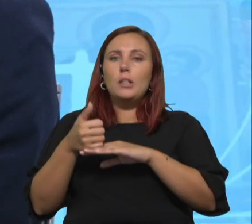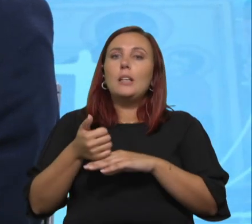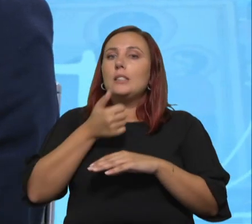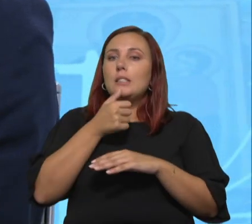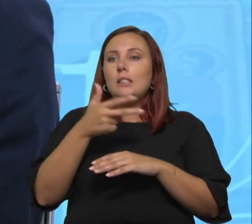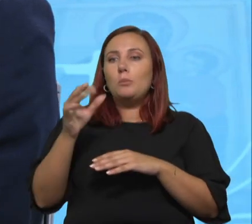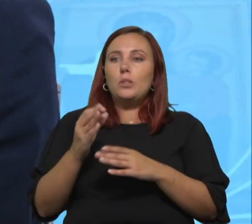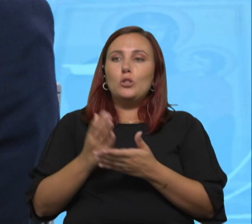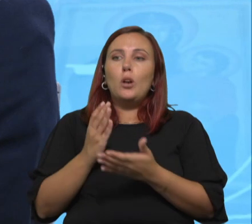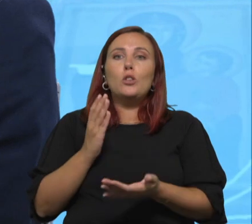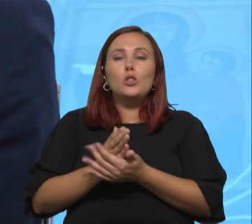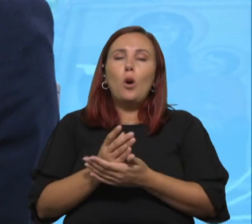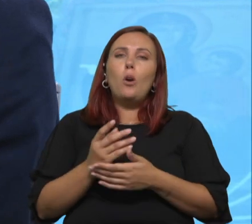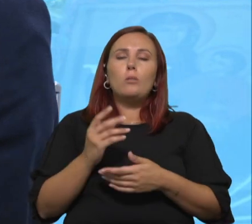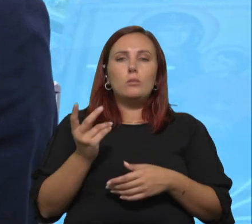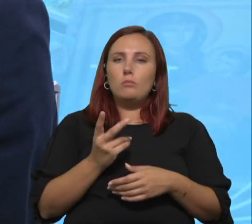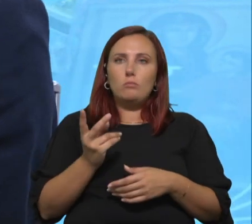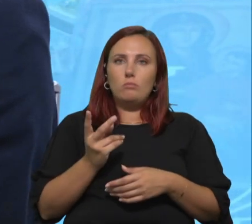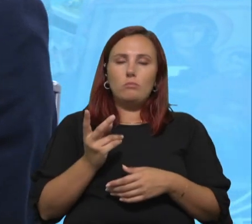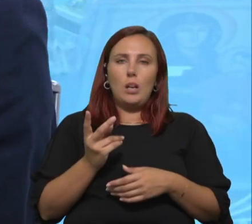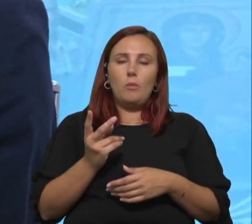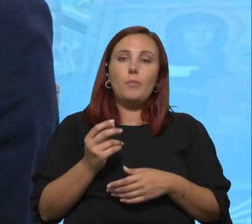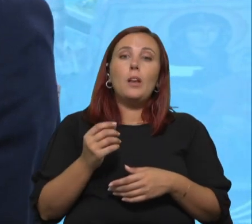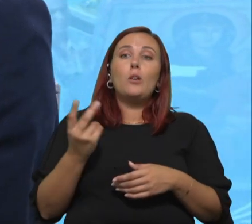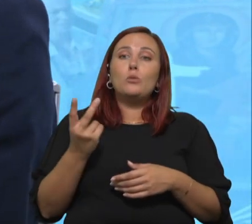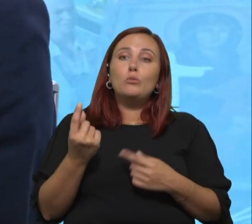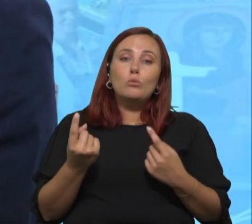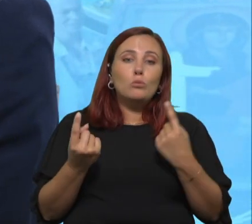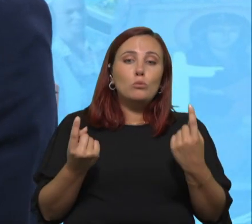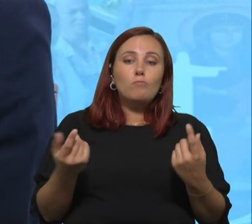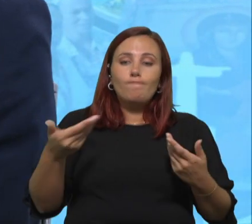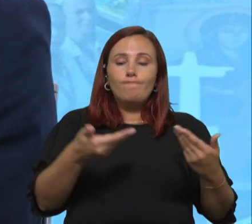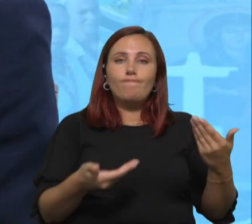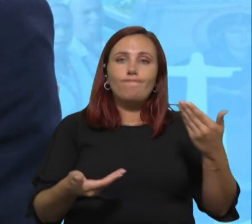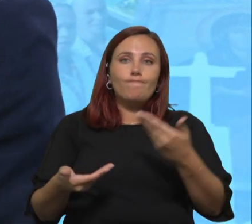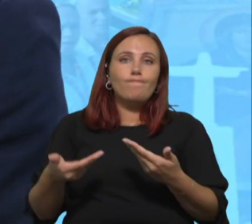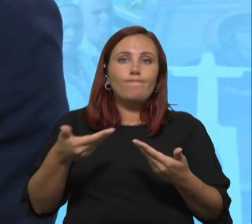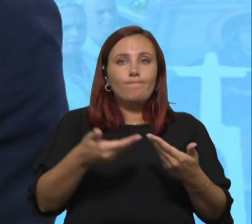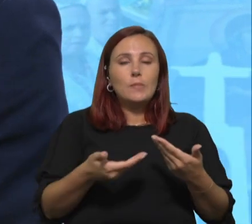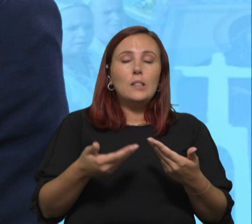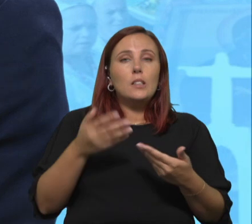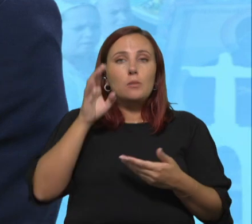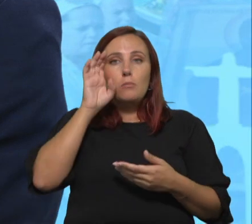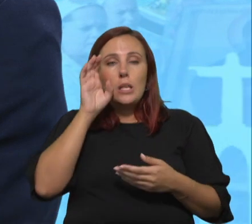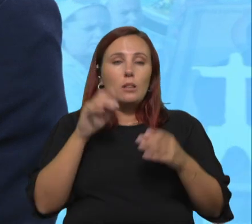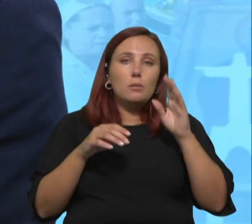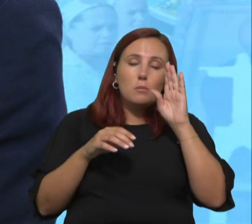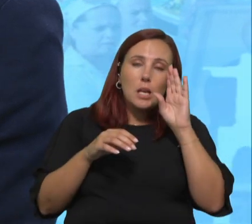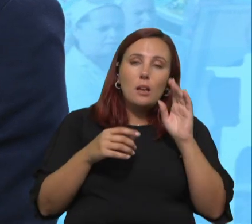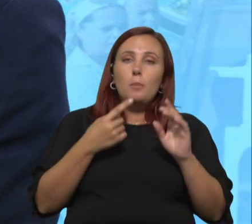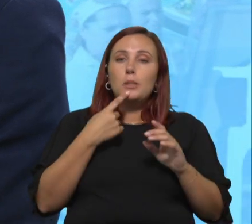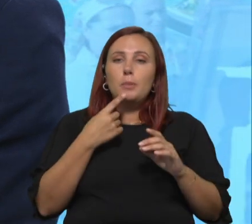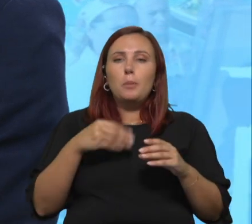vida da escola. É preciso ouvir-nos mutuamente, até nesta perspectiva de sinodalidade, precisamos de nos ouvir mutuamente, perceber aquilo que são os anseios,